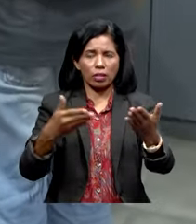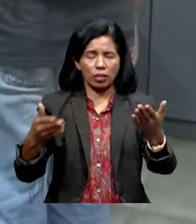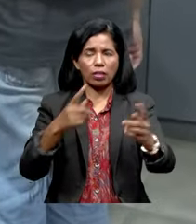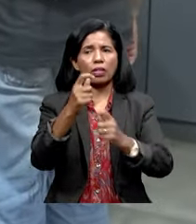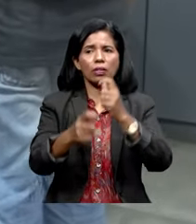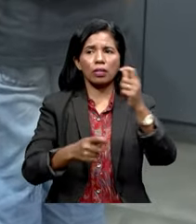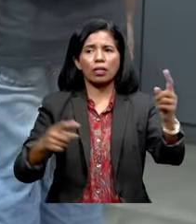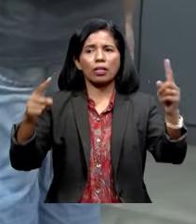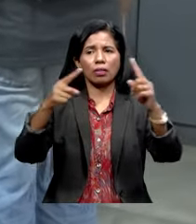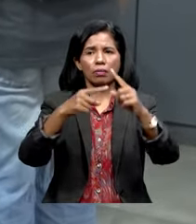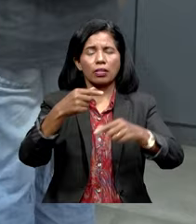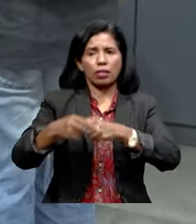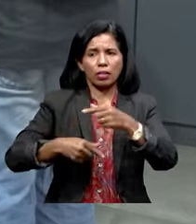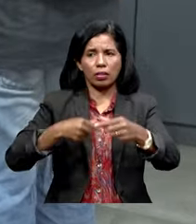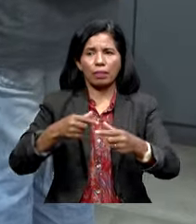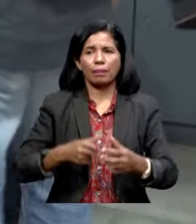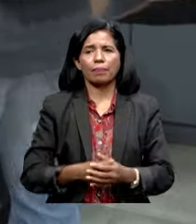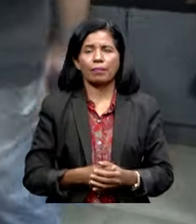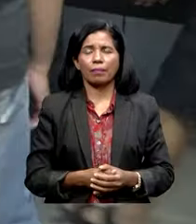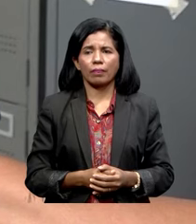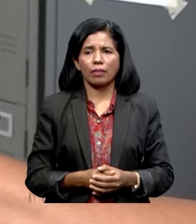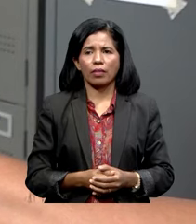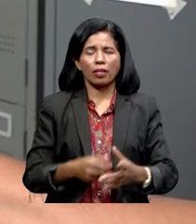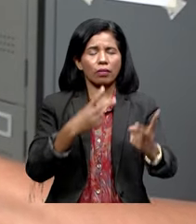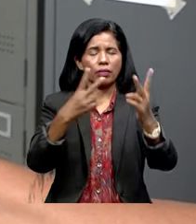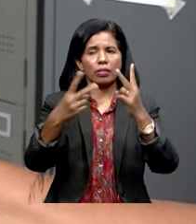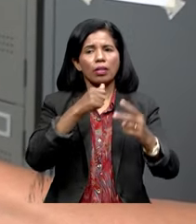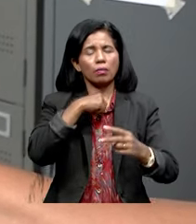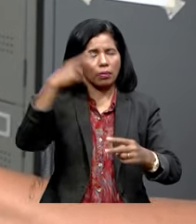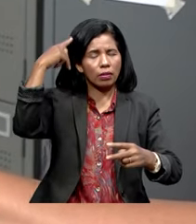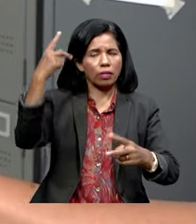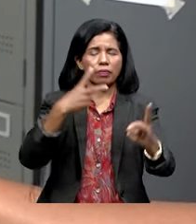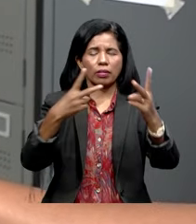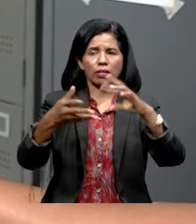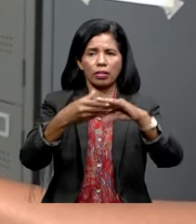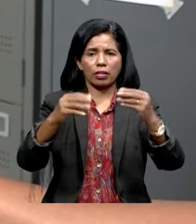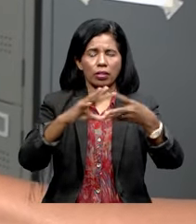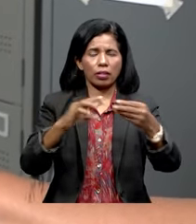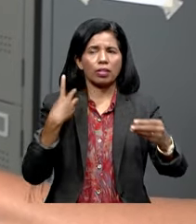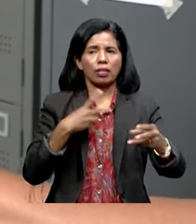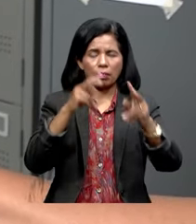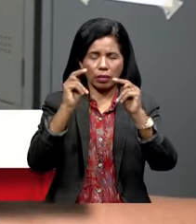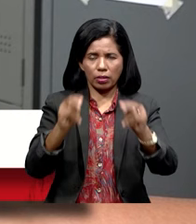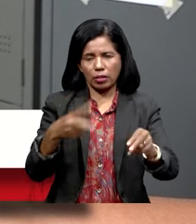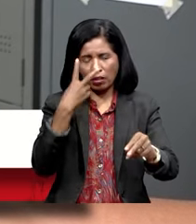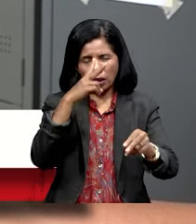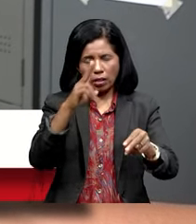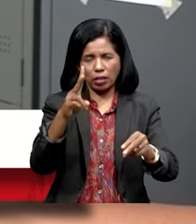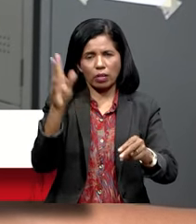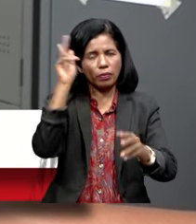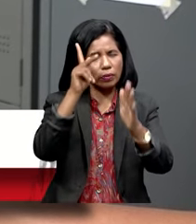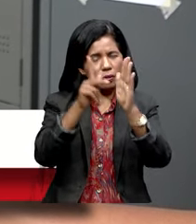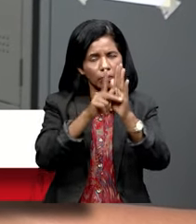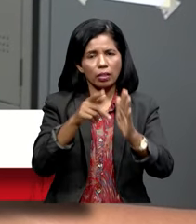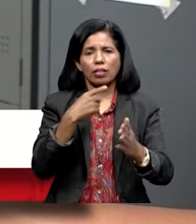tecnologia última geração. Visita Santo Papa Nene, visita no bem histórico e te precisa garante qualidade de imagem, qualidade